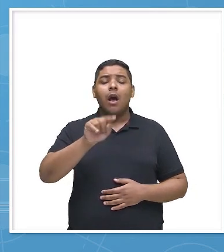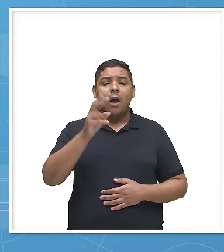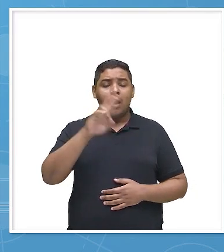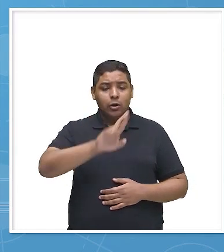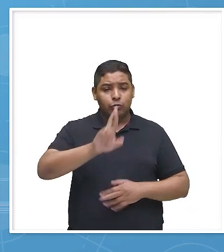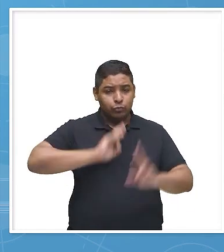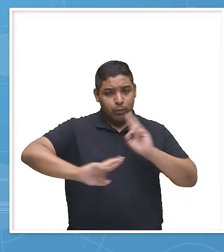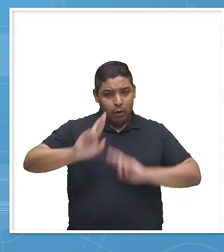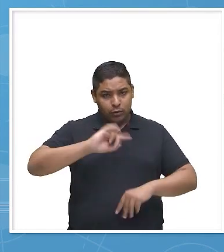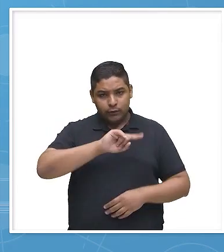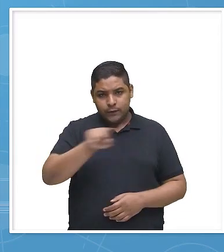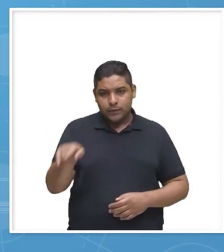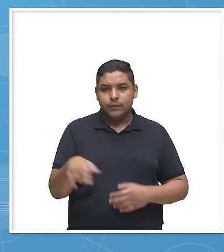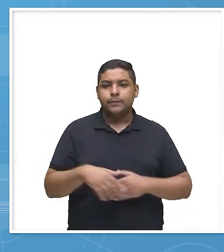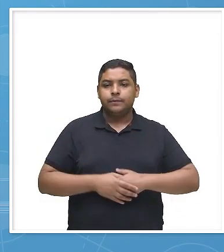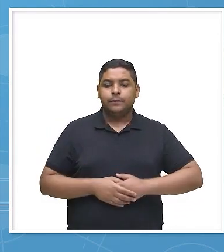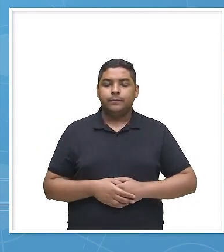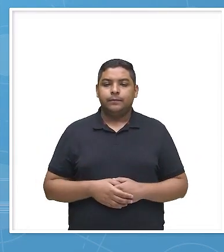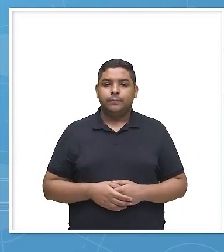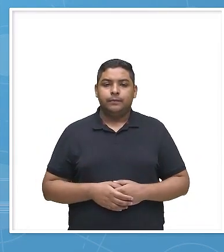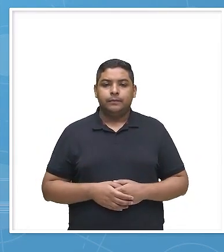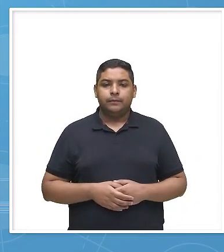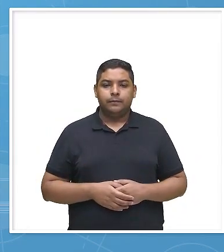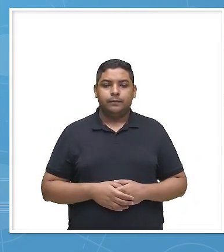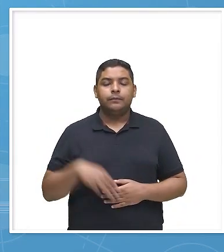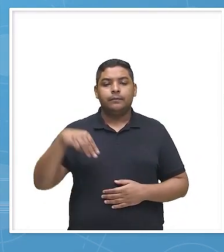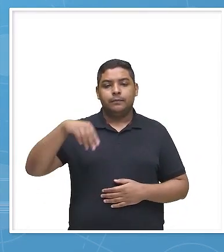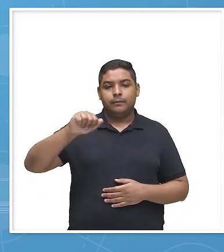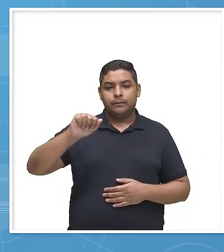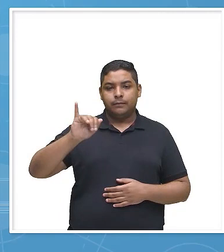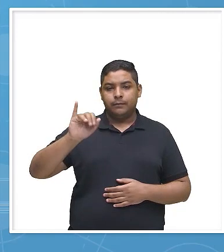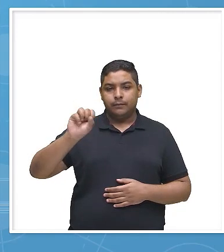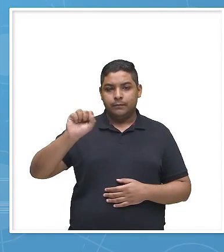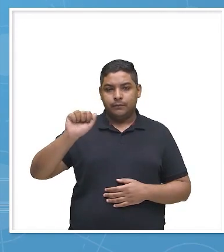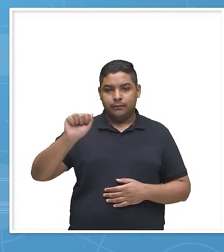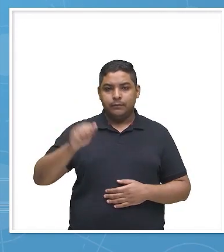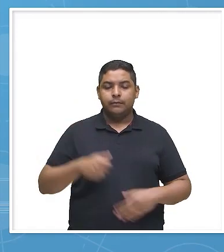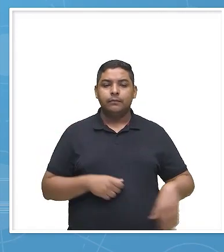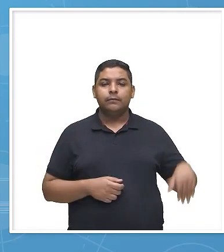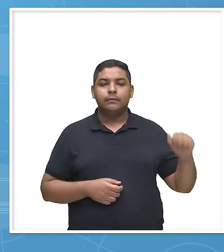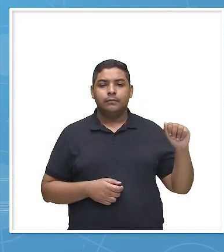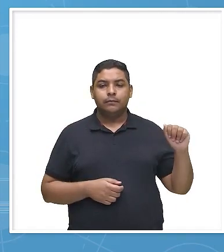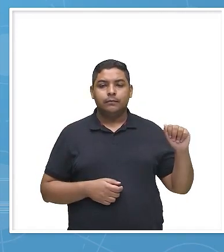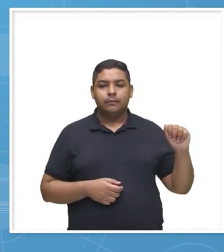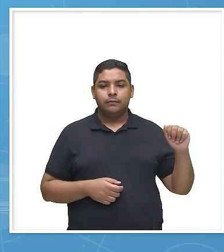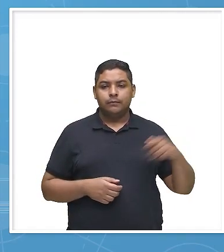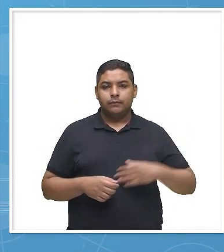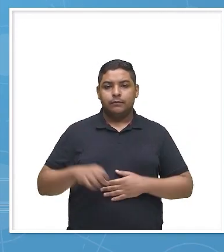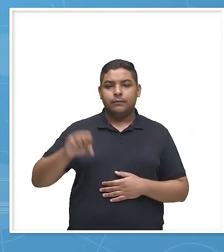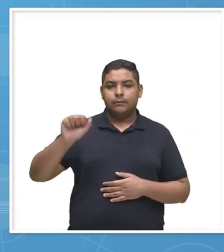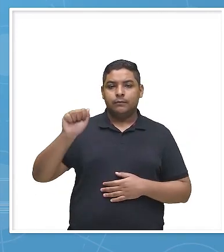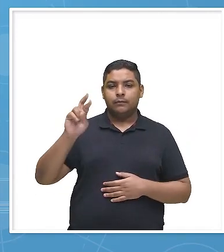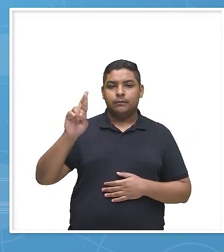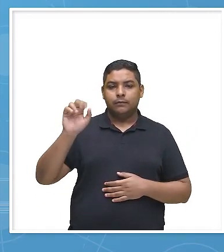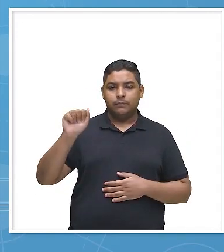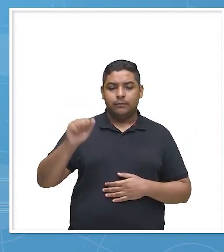A Maísa respondeu para a gente que a alternativa correta é a letra A. A Sara também respondeu que é a letra